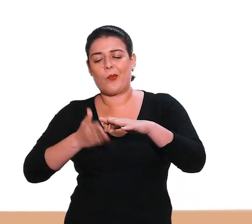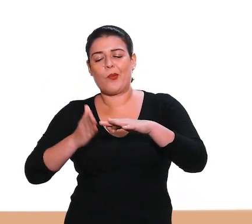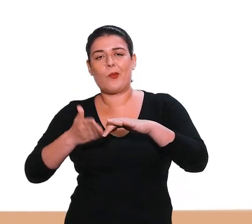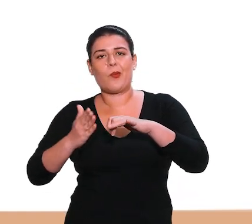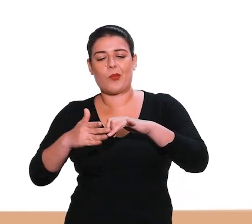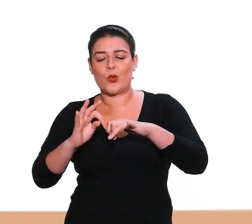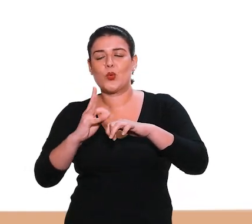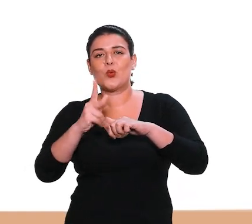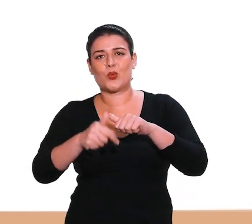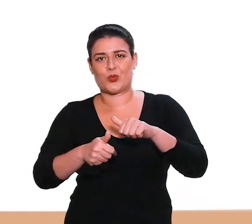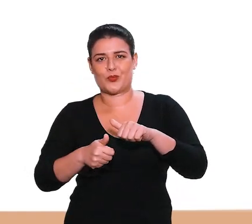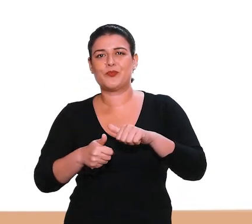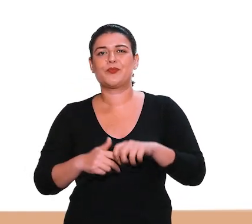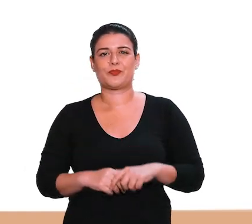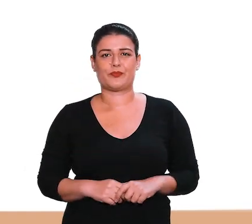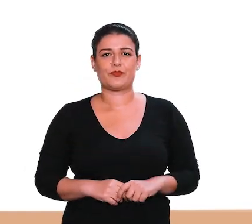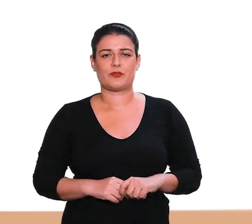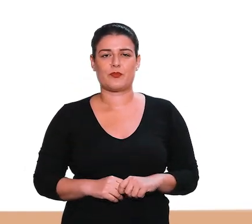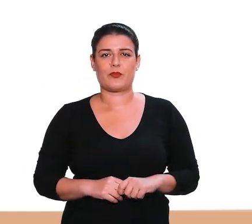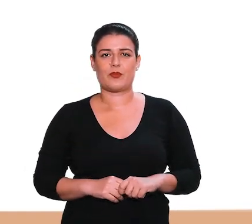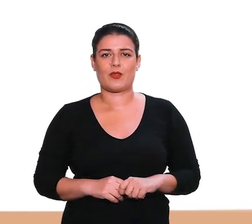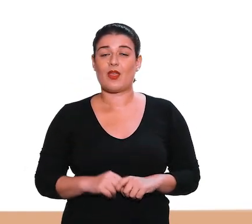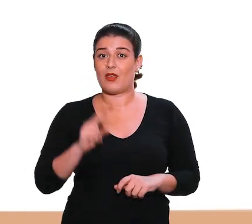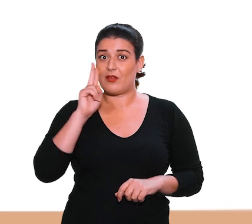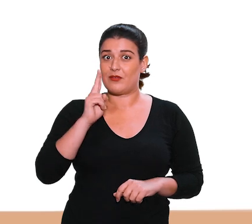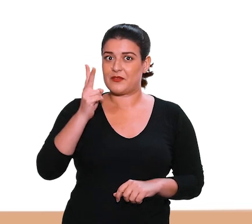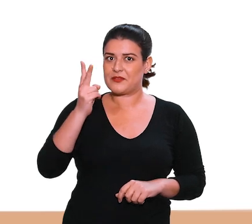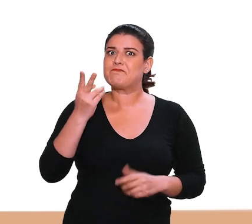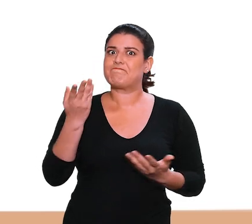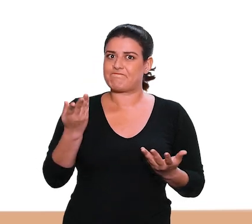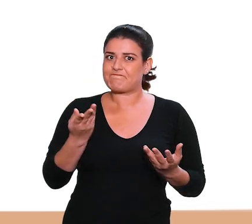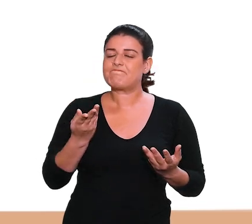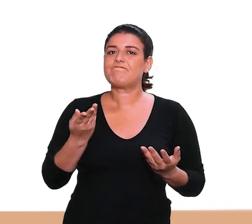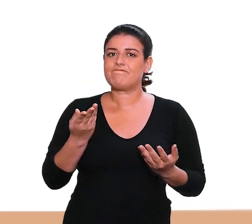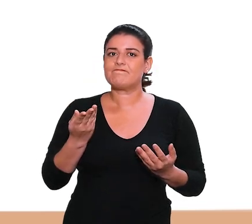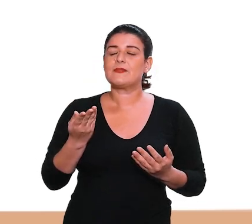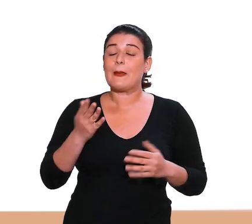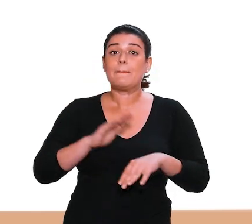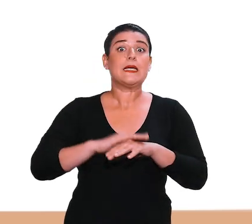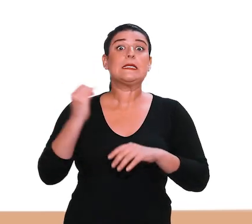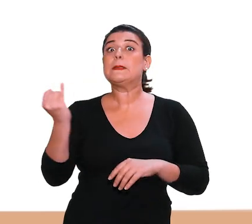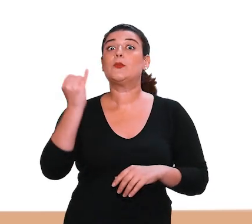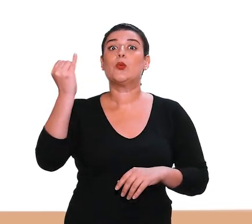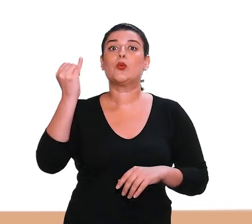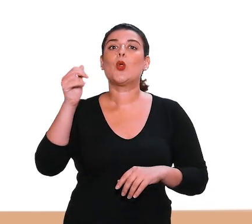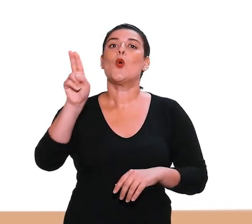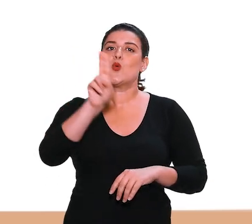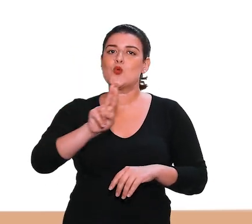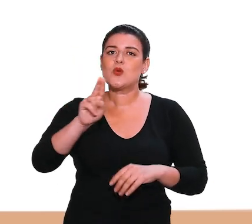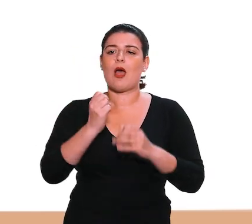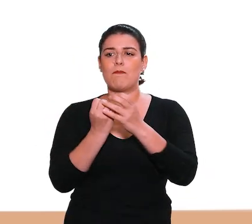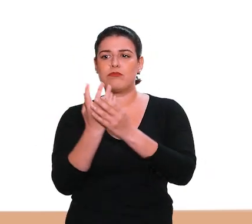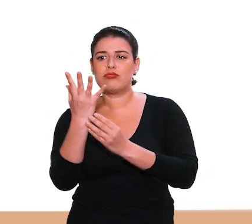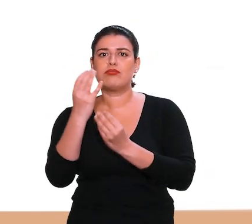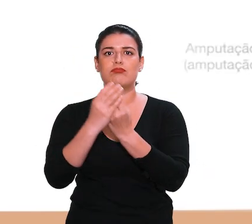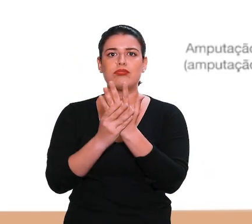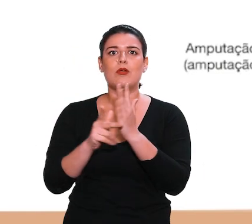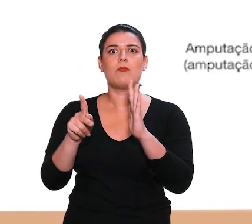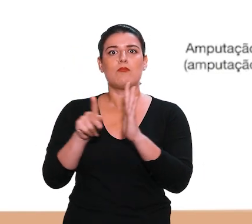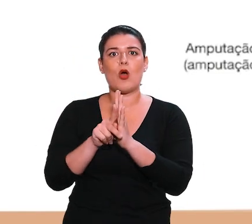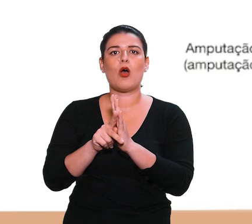ali do polegar. Vejam o quão importante é o uso desse equipamento para proteção da